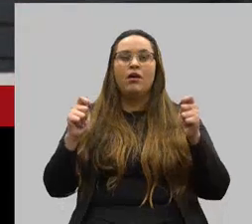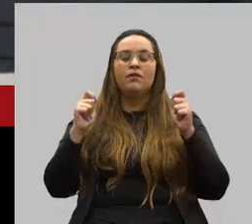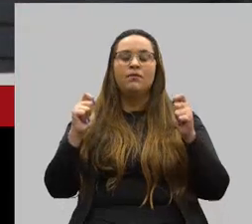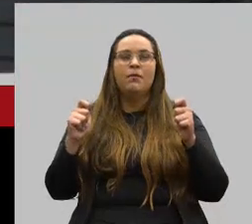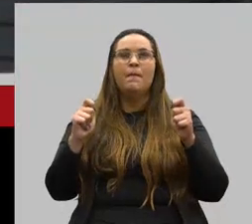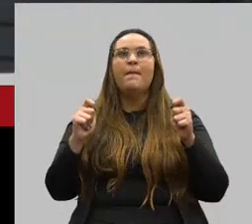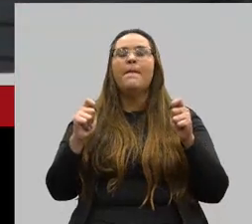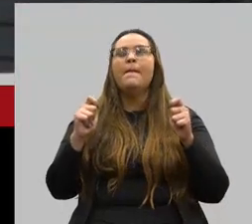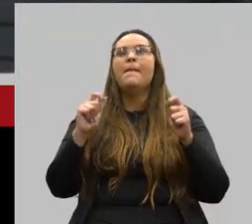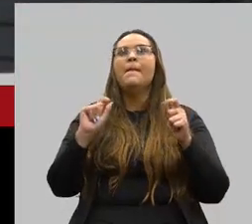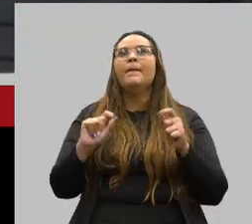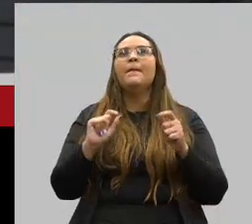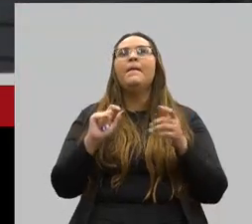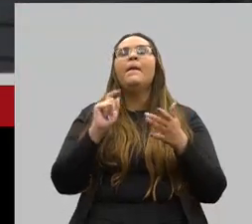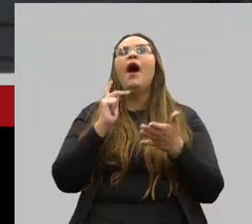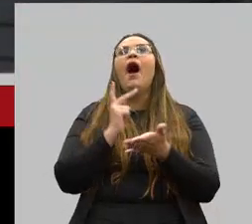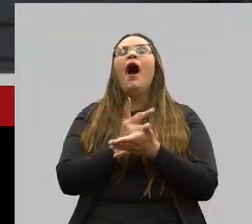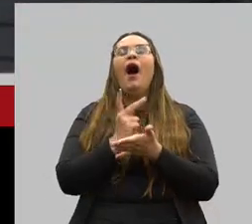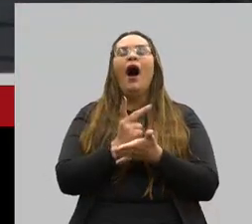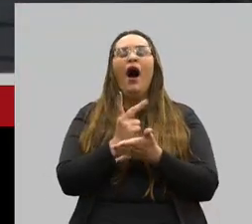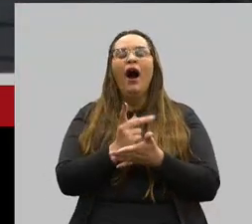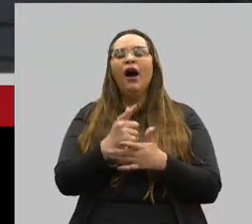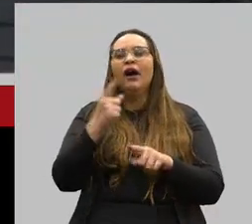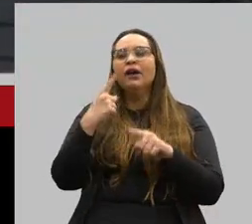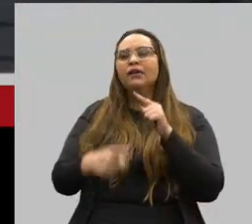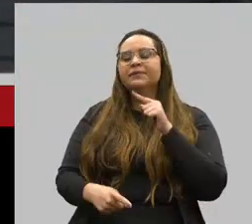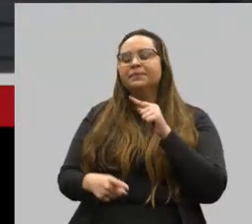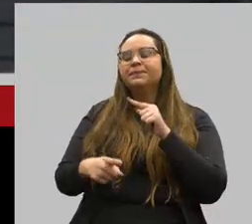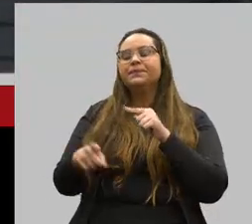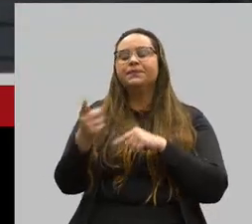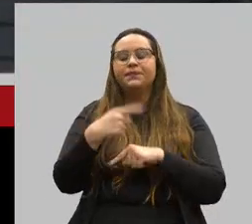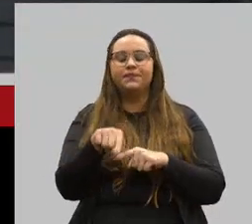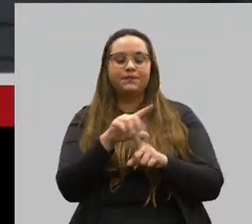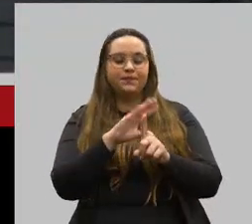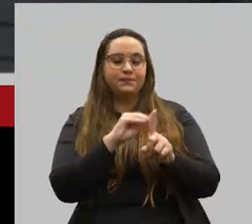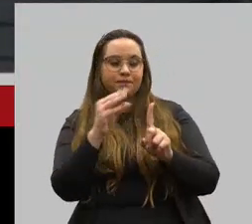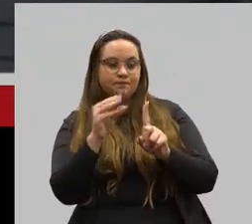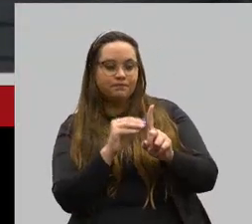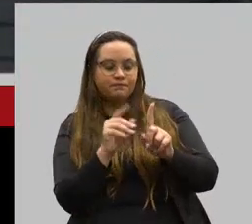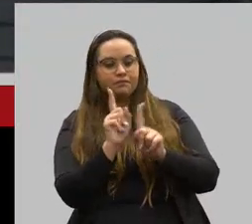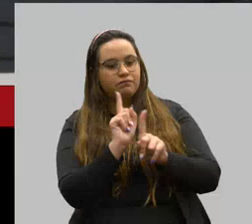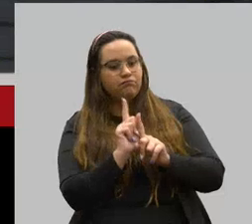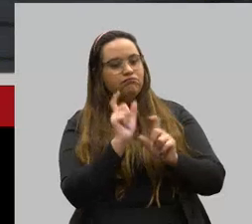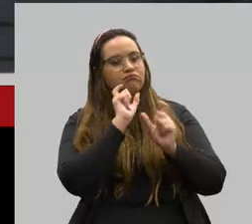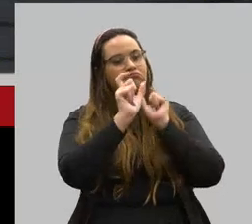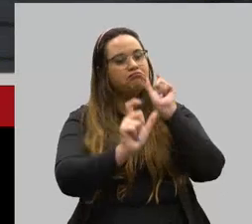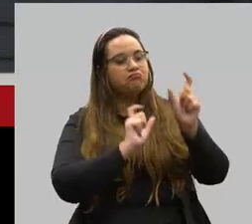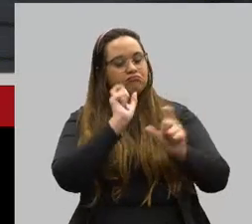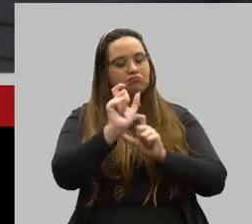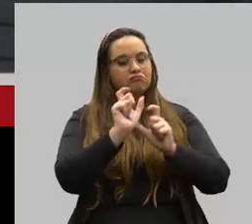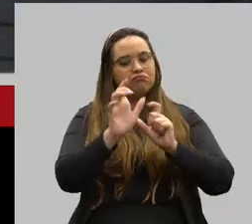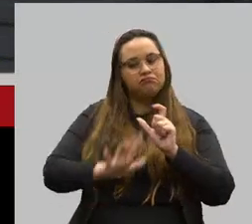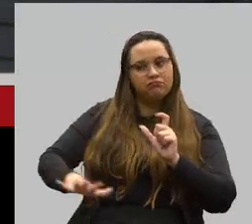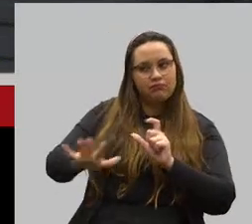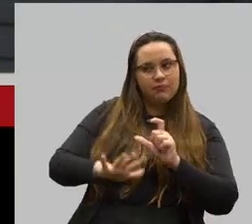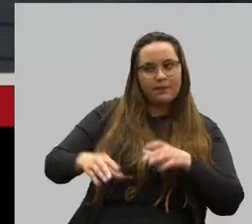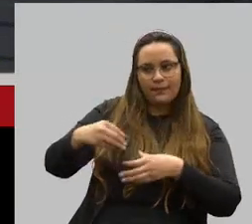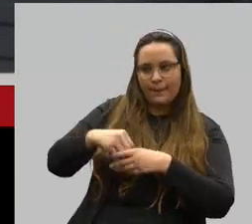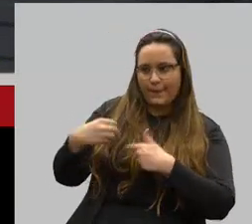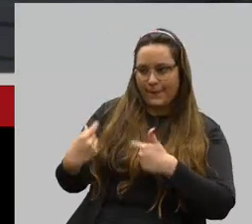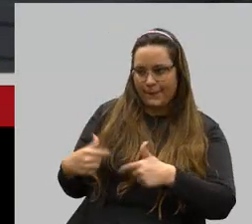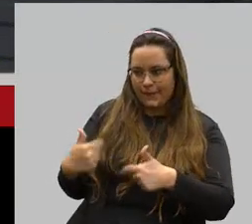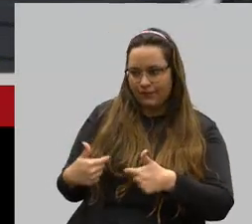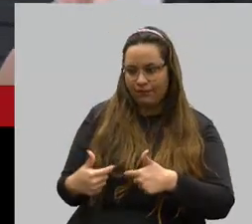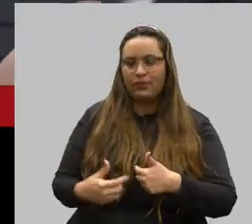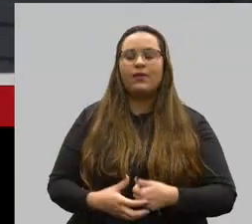forma permanente para coibir qualquer forma de assédio moral de assédio sexual no âmbito da instituição né então